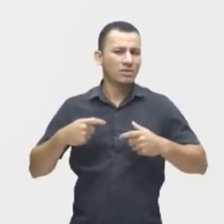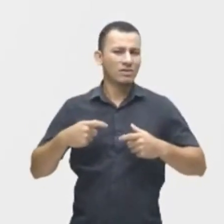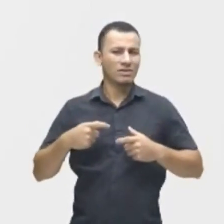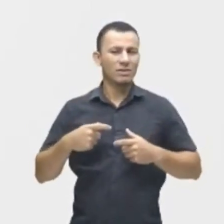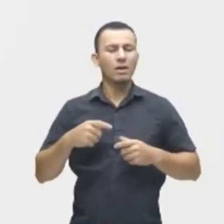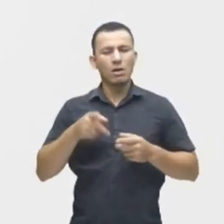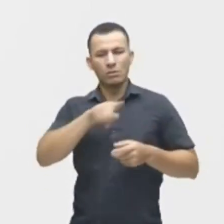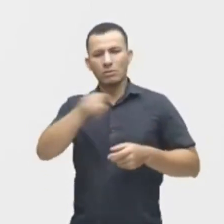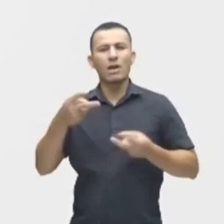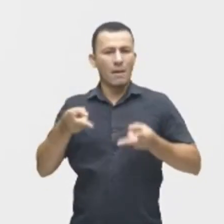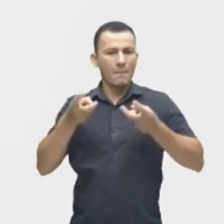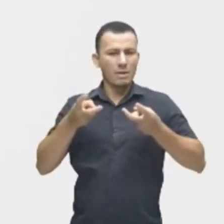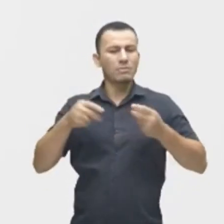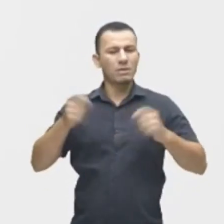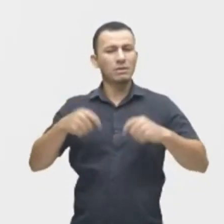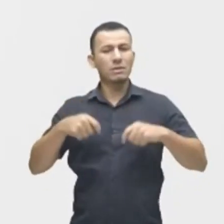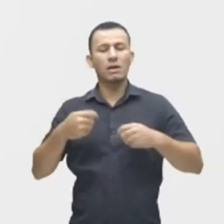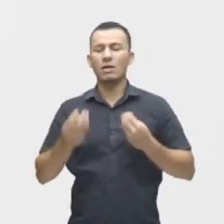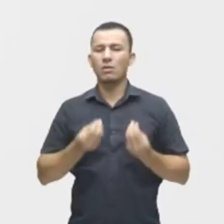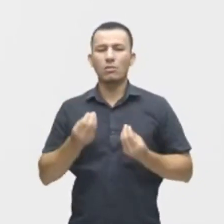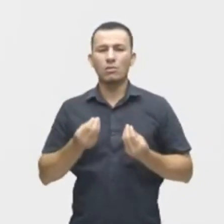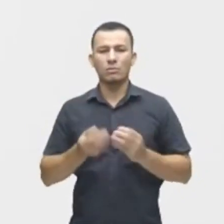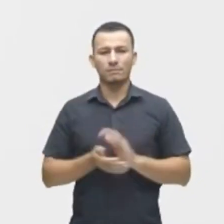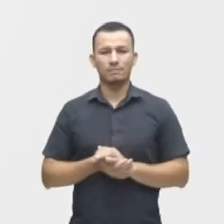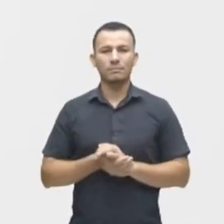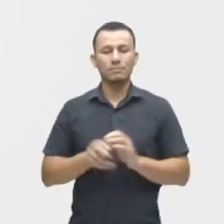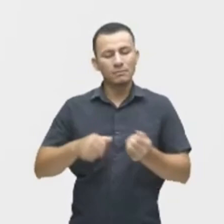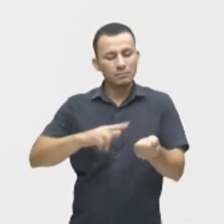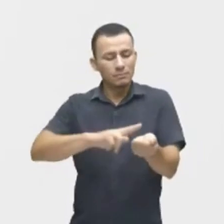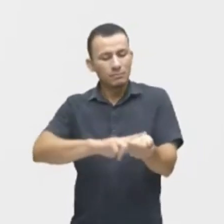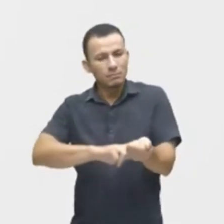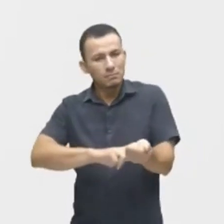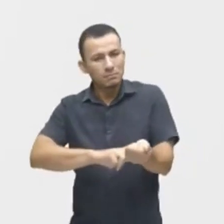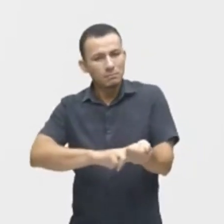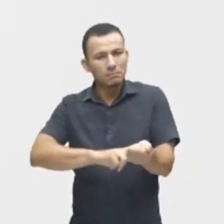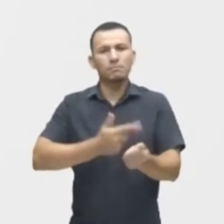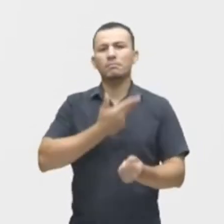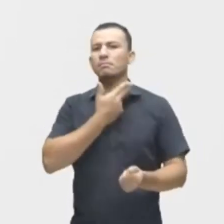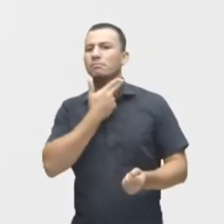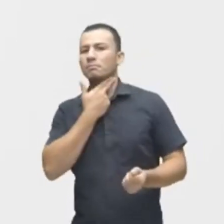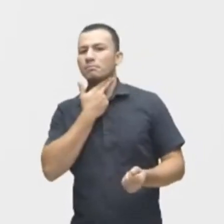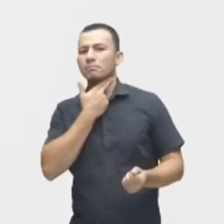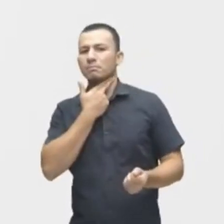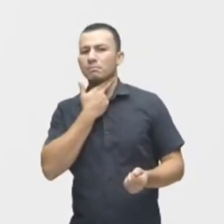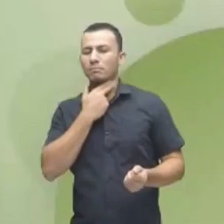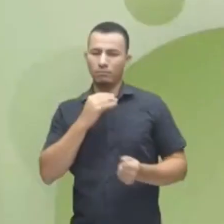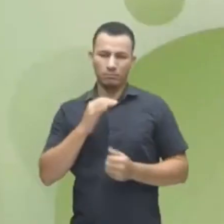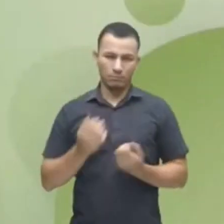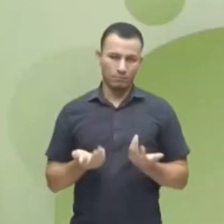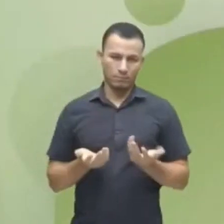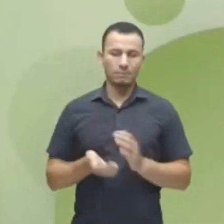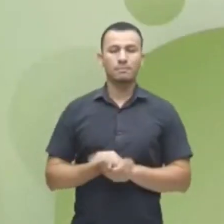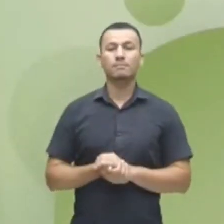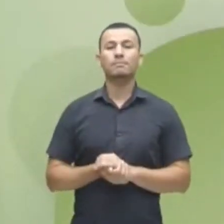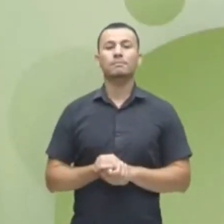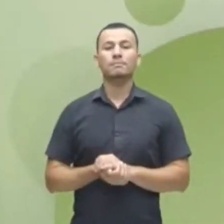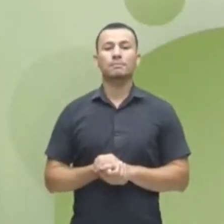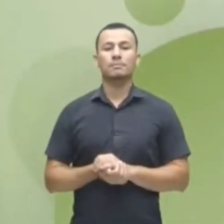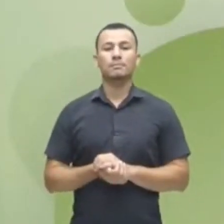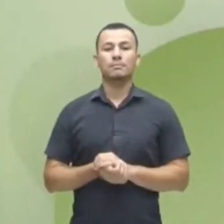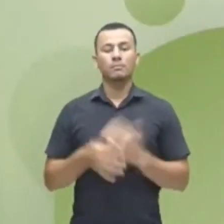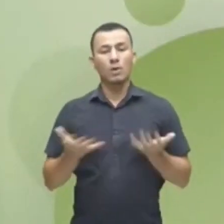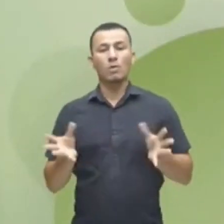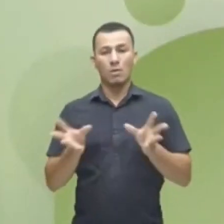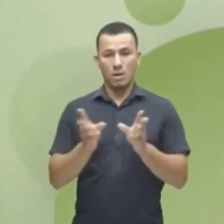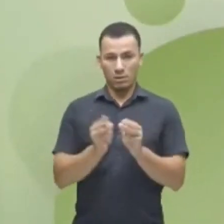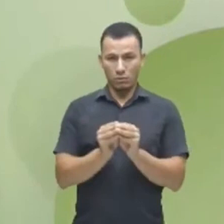consigo captar esses batimentos cardíacos, até para saber se a minha frequência está dentro de uma condição. Aí eu peço, como